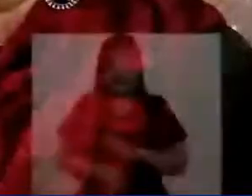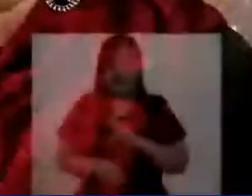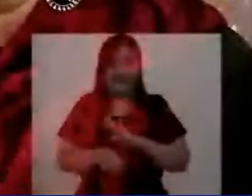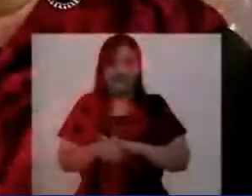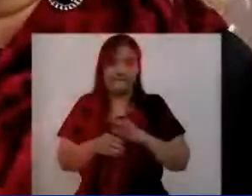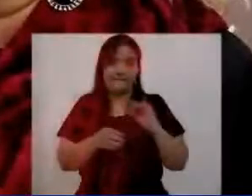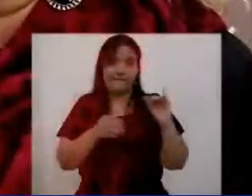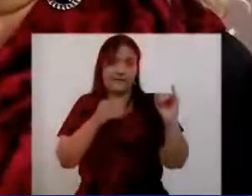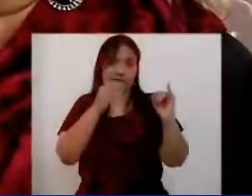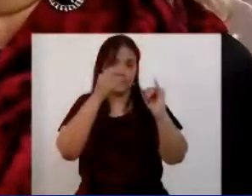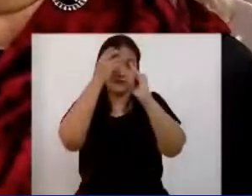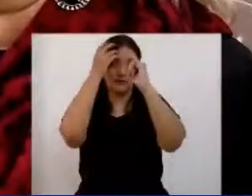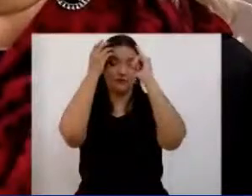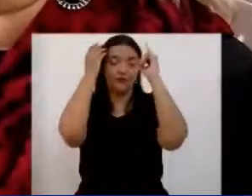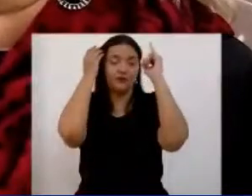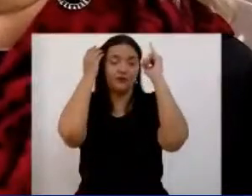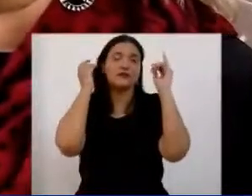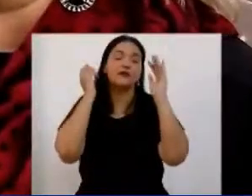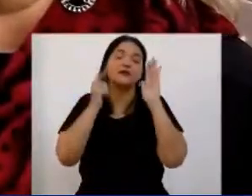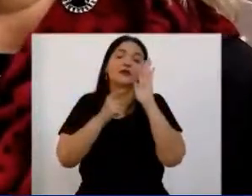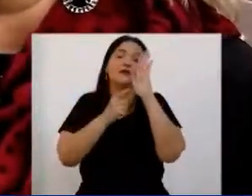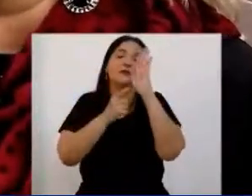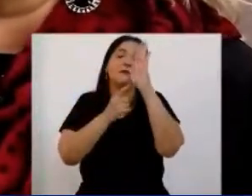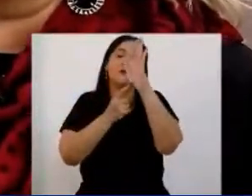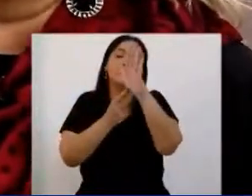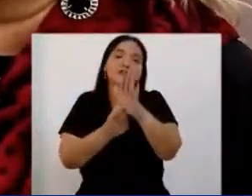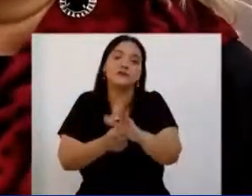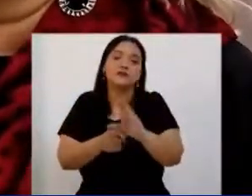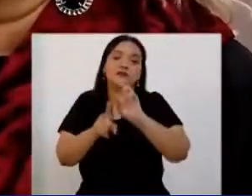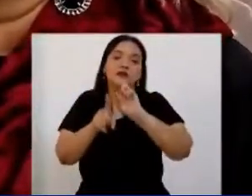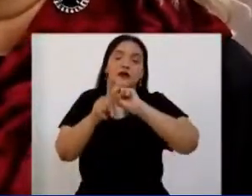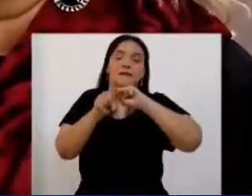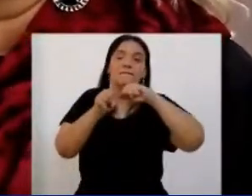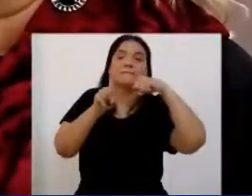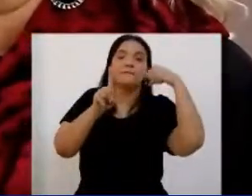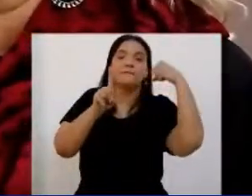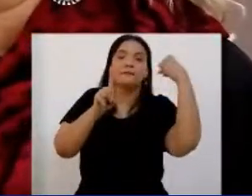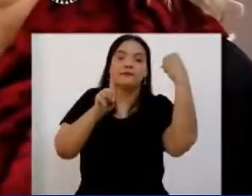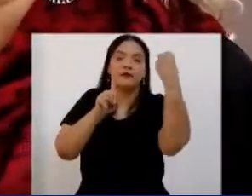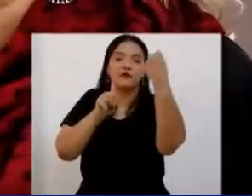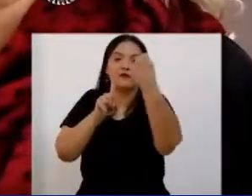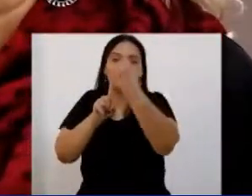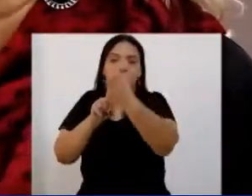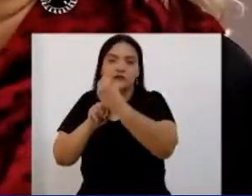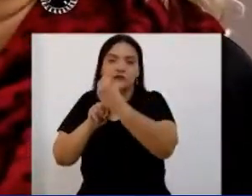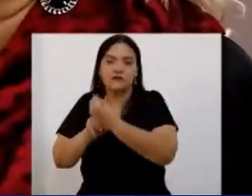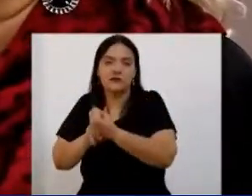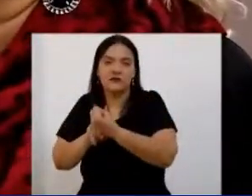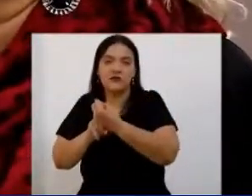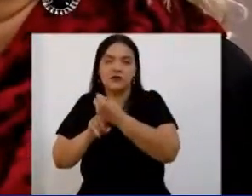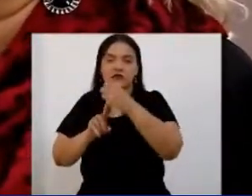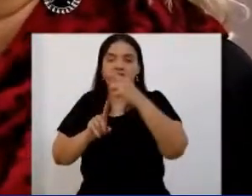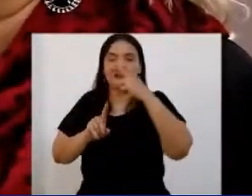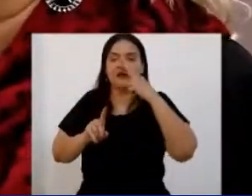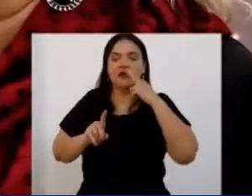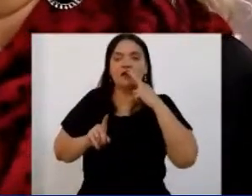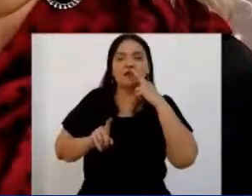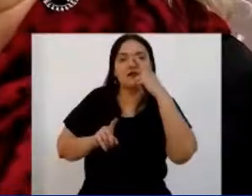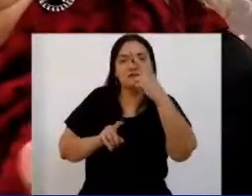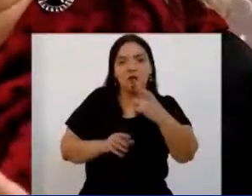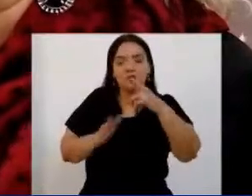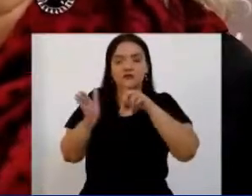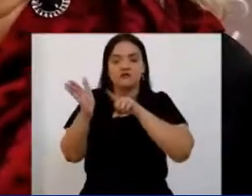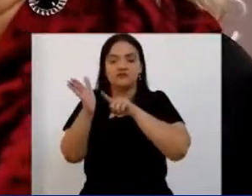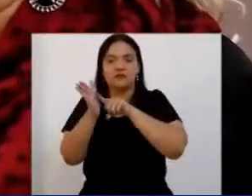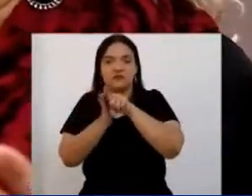O mais importante é devolver para a comunidade essas soluções,